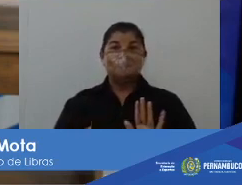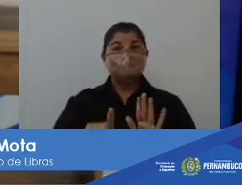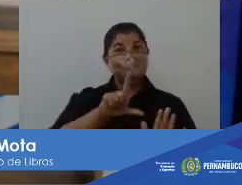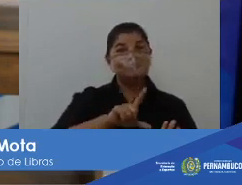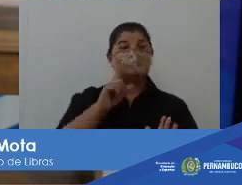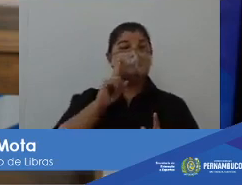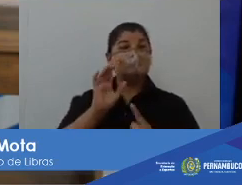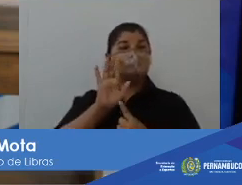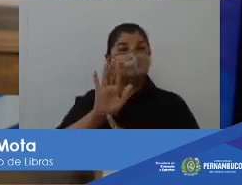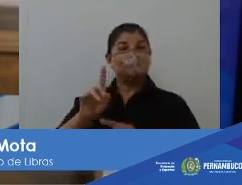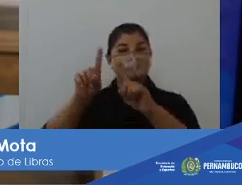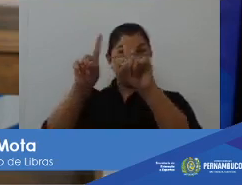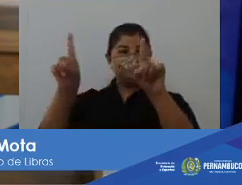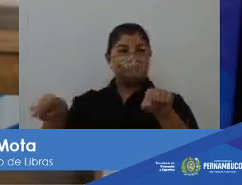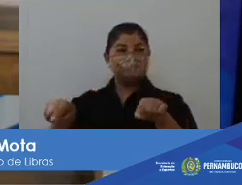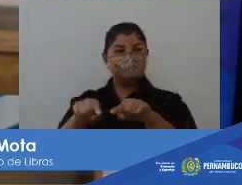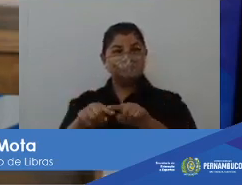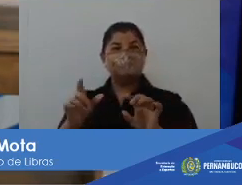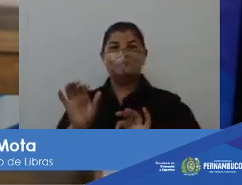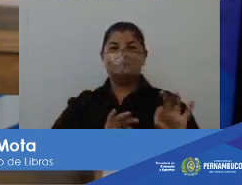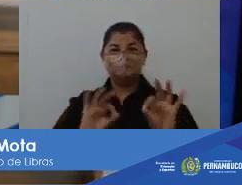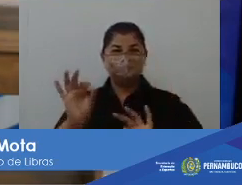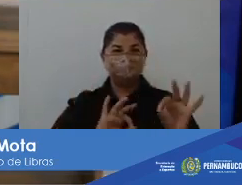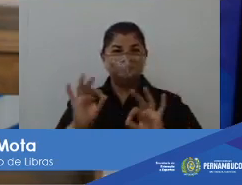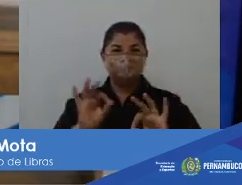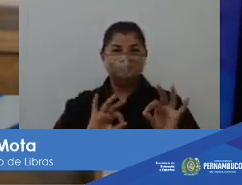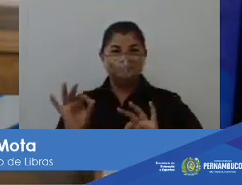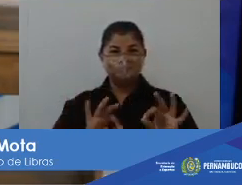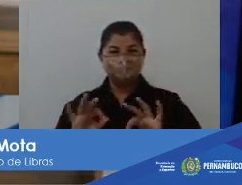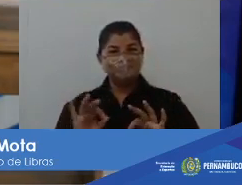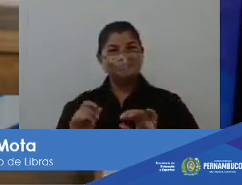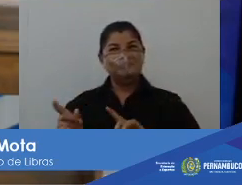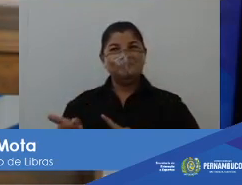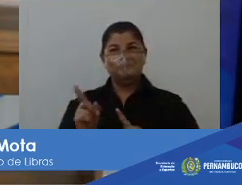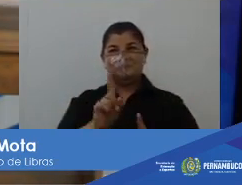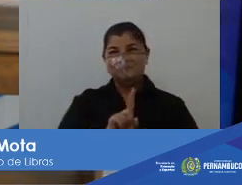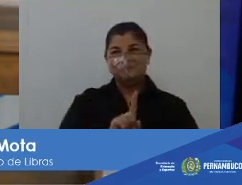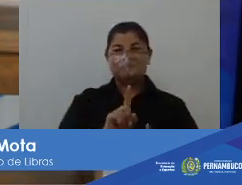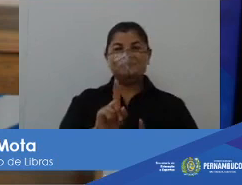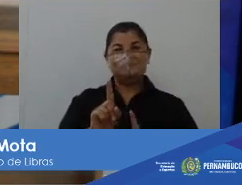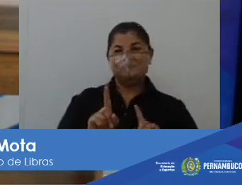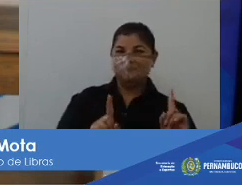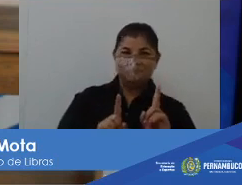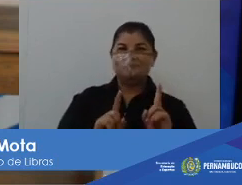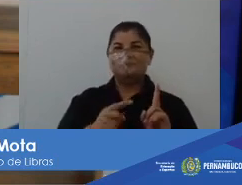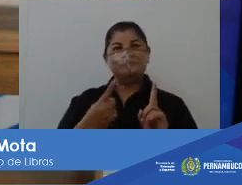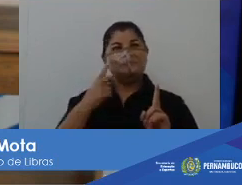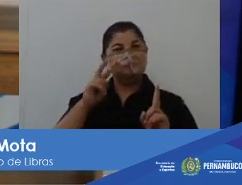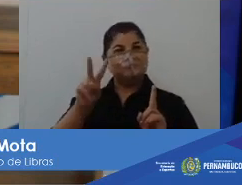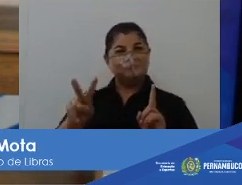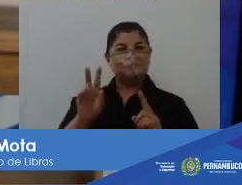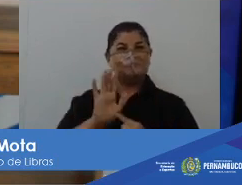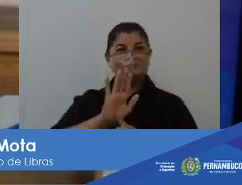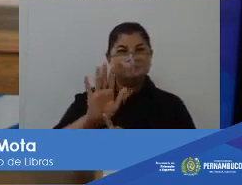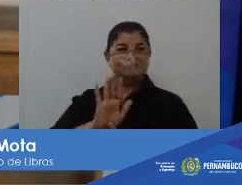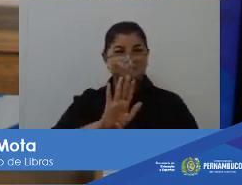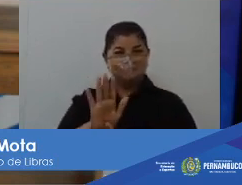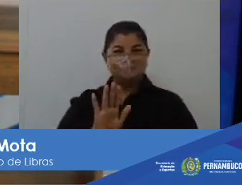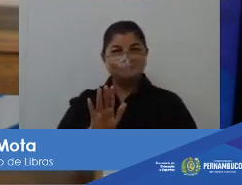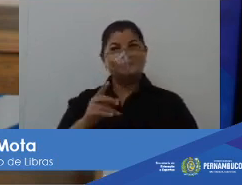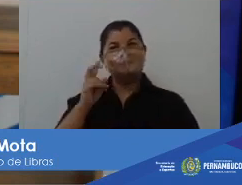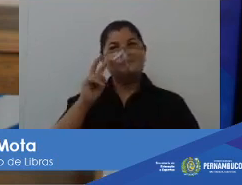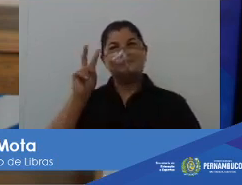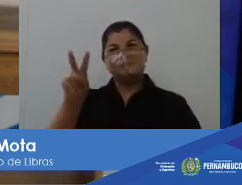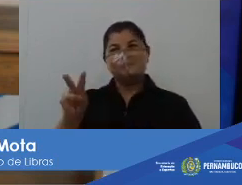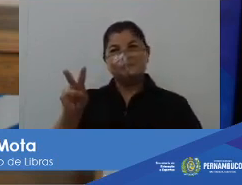gente vai aqui para o quadro. Eu preparei aqui, deixa eu passar para cá, passei. Eu vou pedir para vocês darem uma